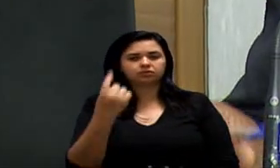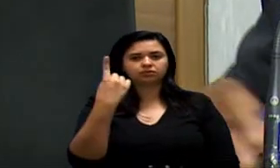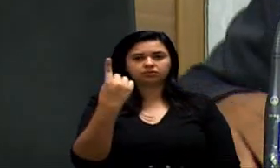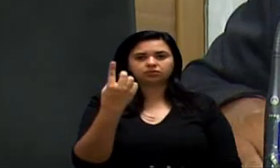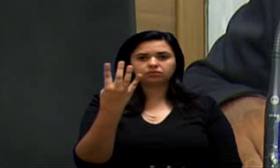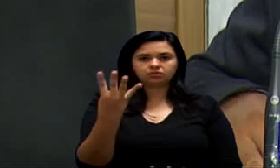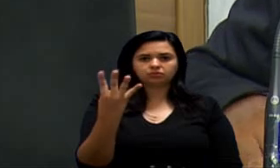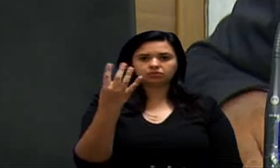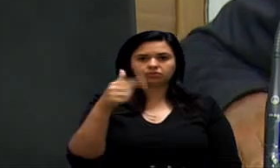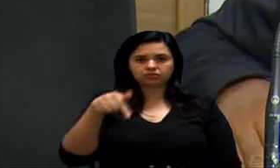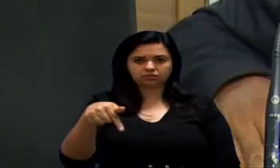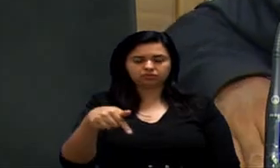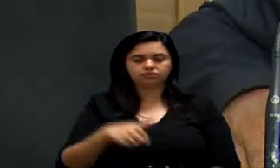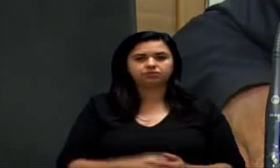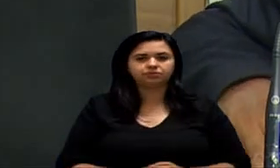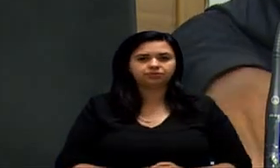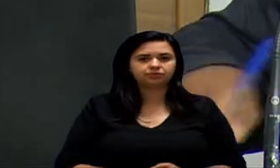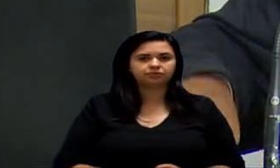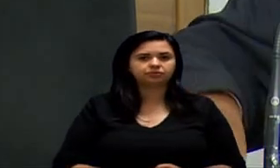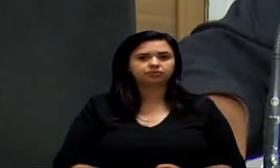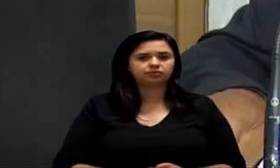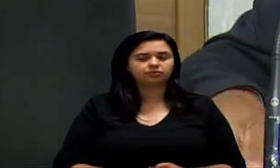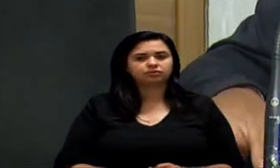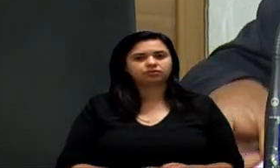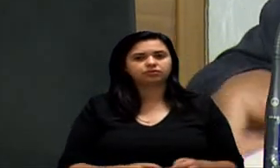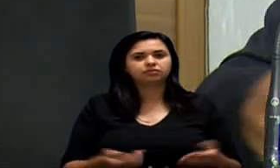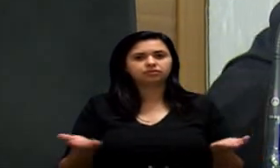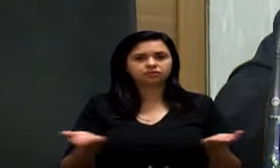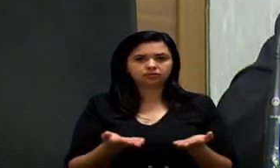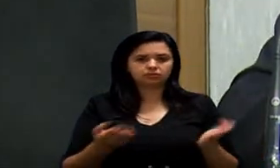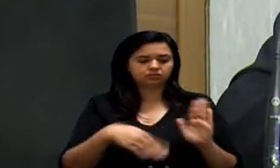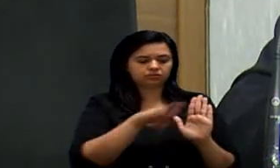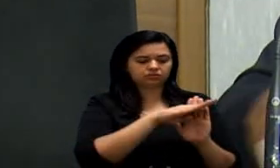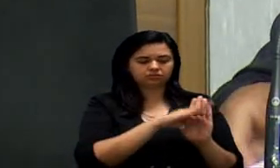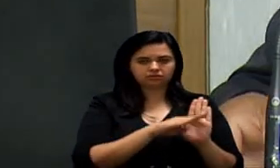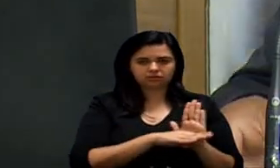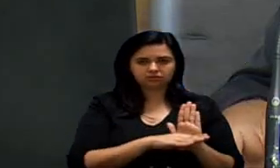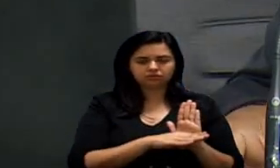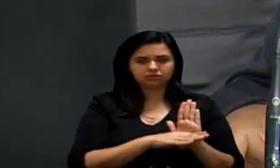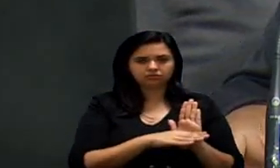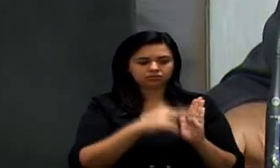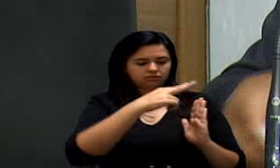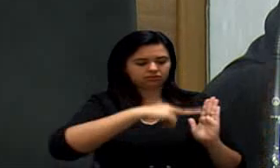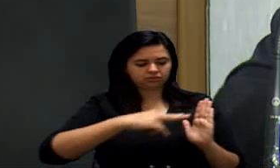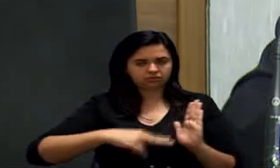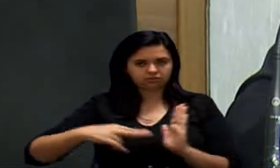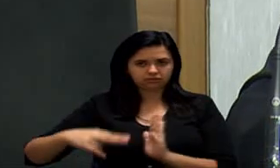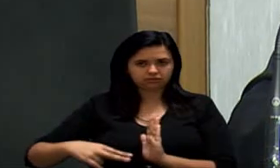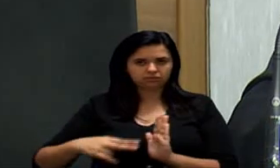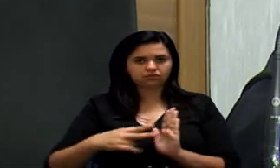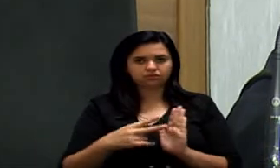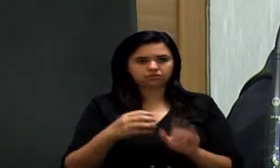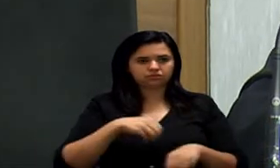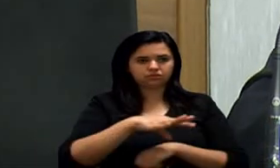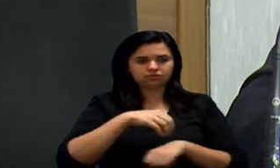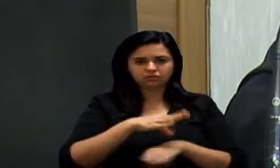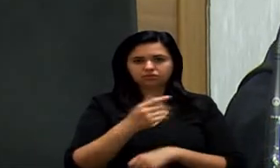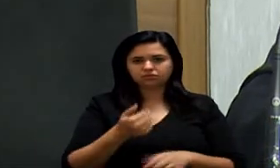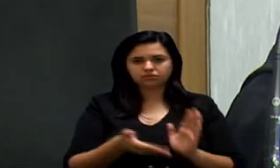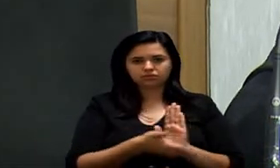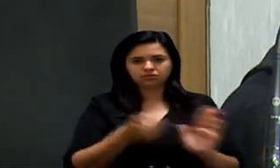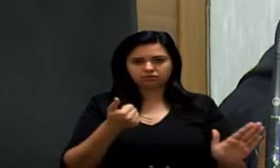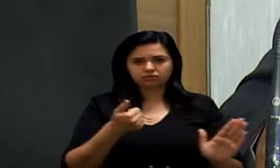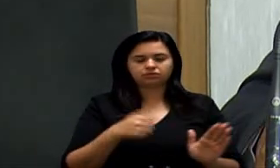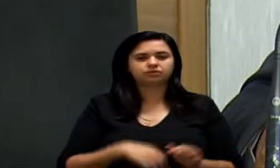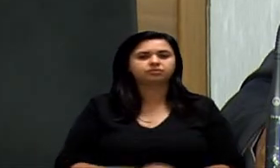147-23. O nosso regimento permite a dispensa da leitura das indicações.